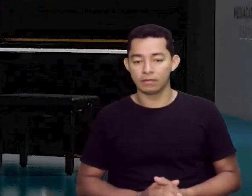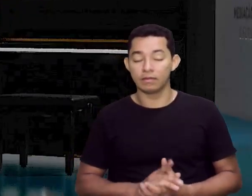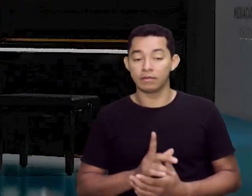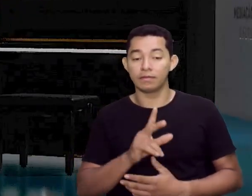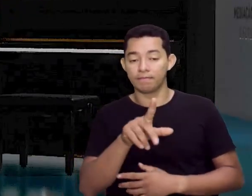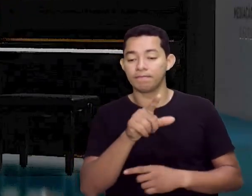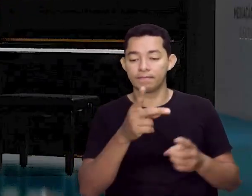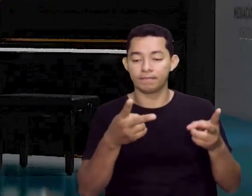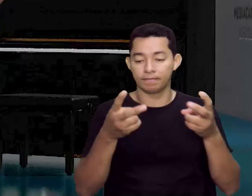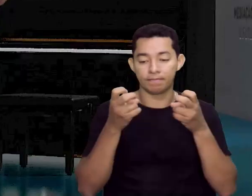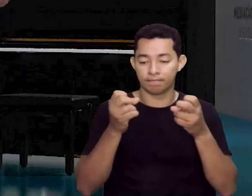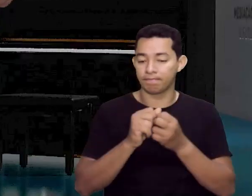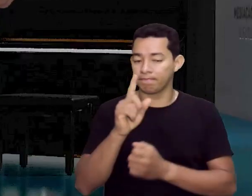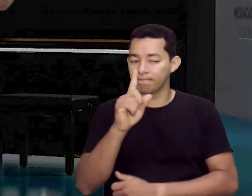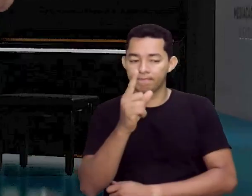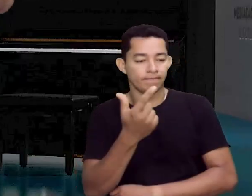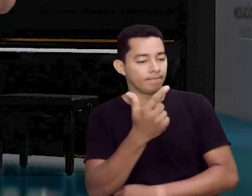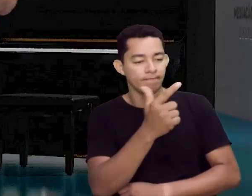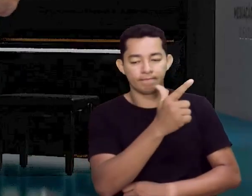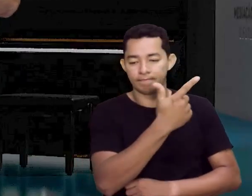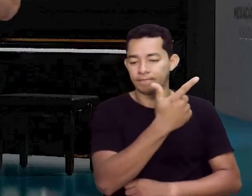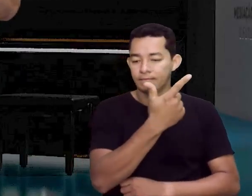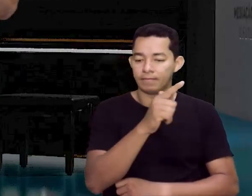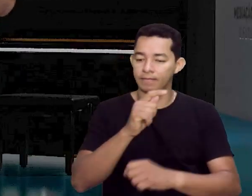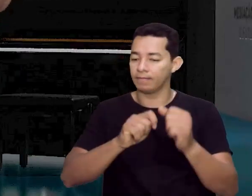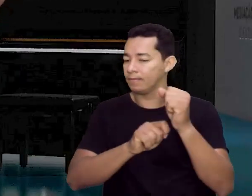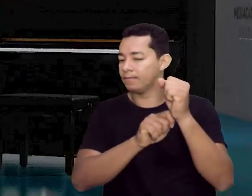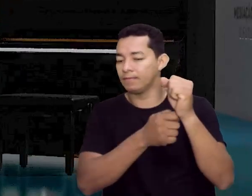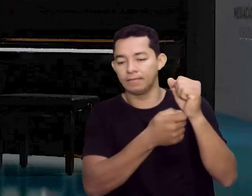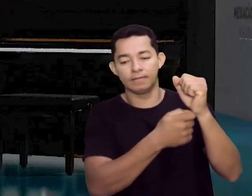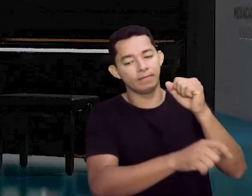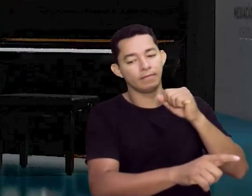Você vai perceber que isso não tem mistério.